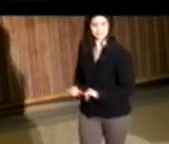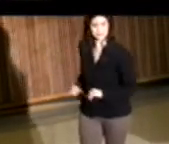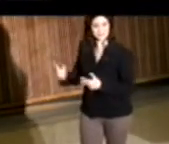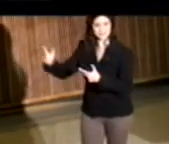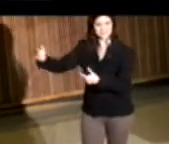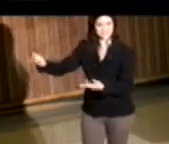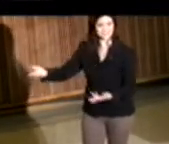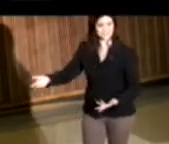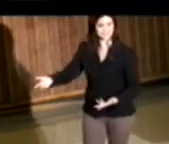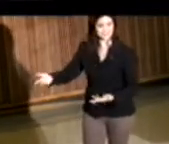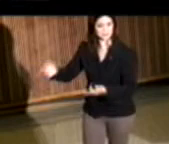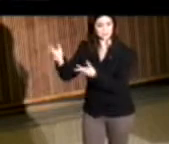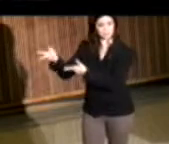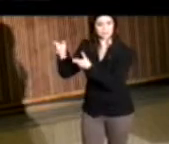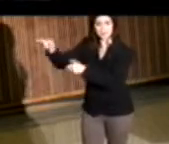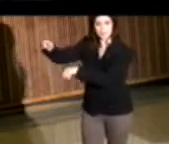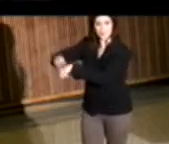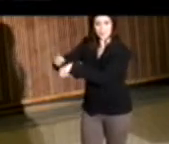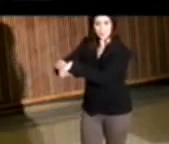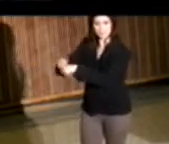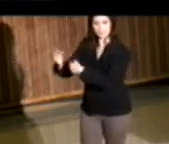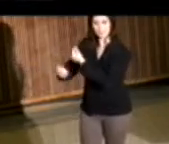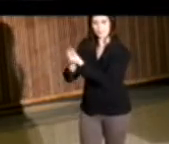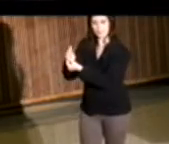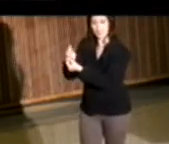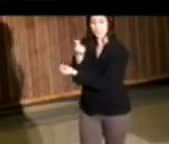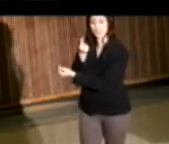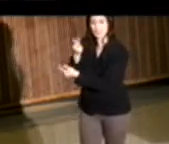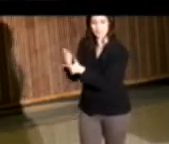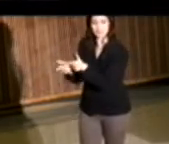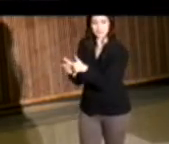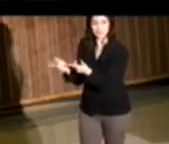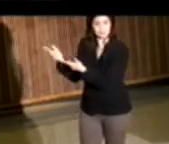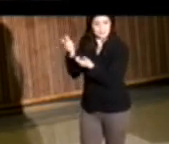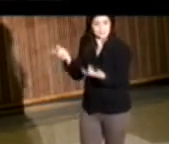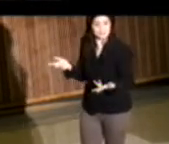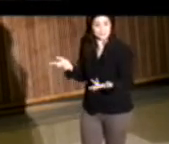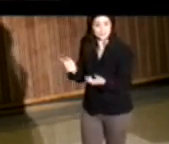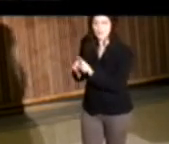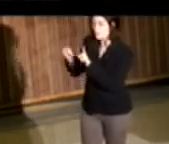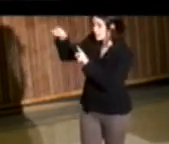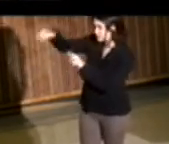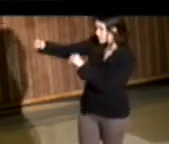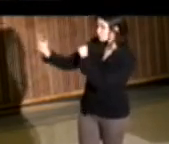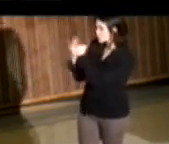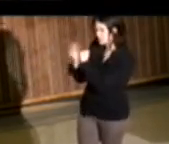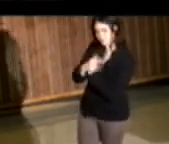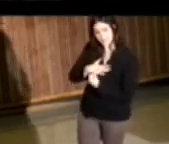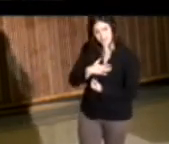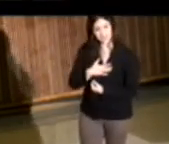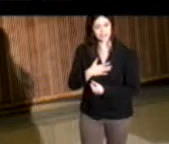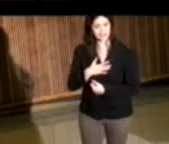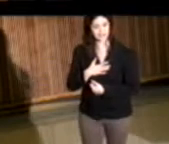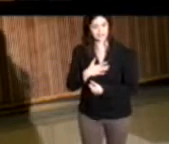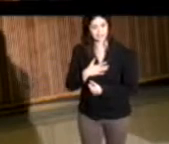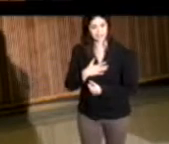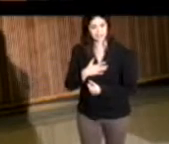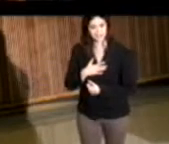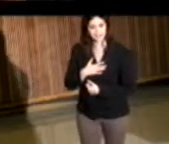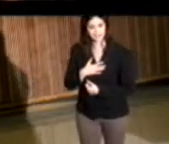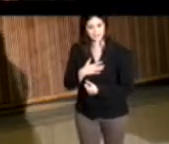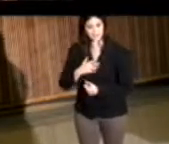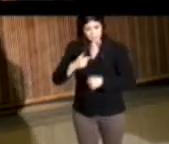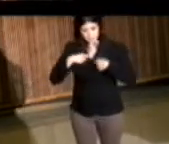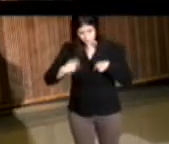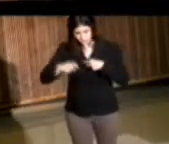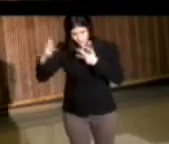Às vezes você está passando por uma grande luta também, e Deus coloca alguém que está vivendo uma luta maior. E querido, você vai aprender a